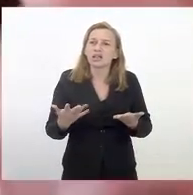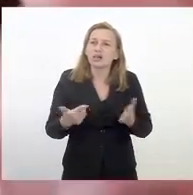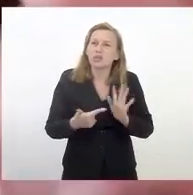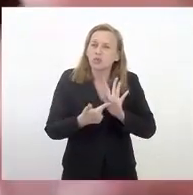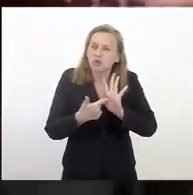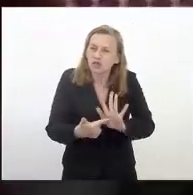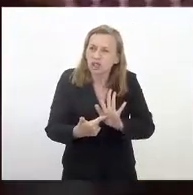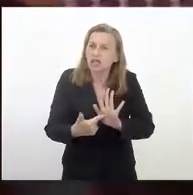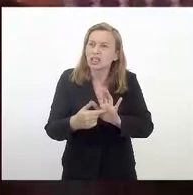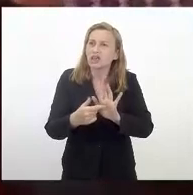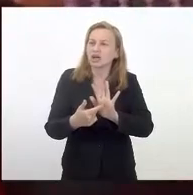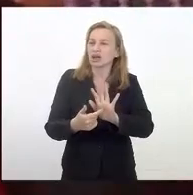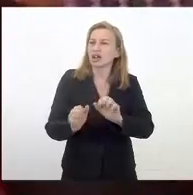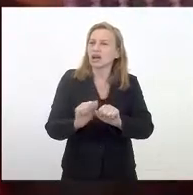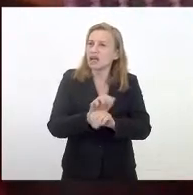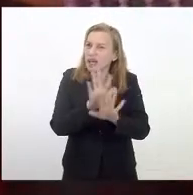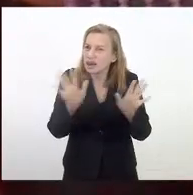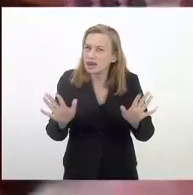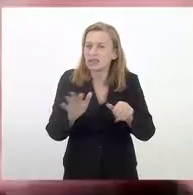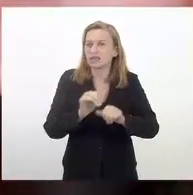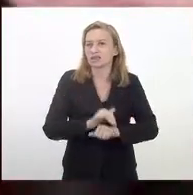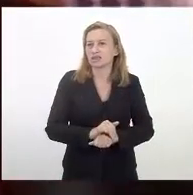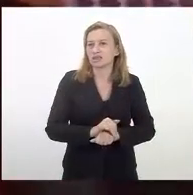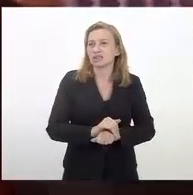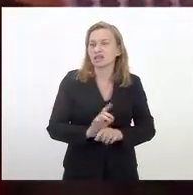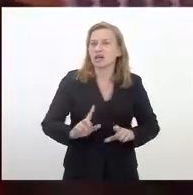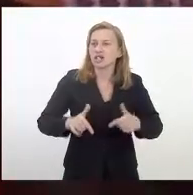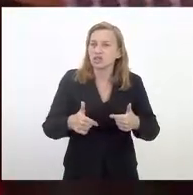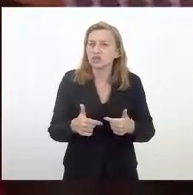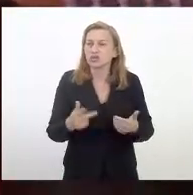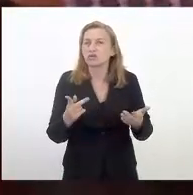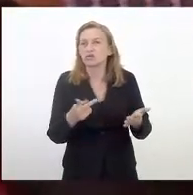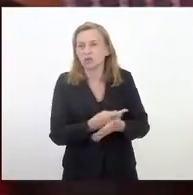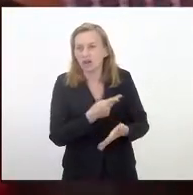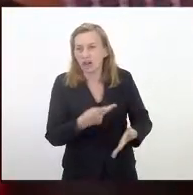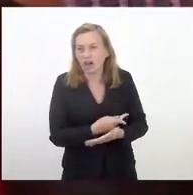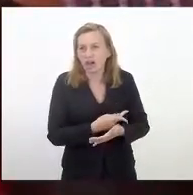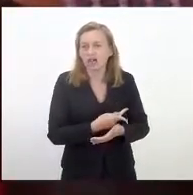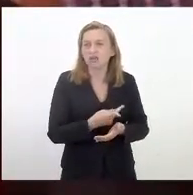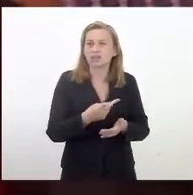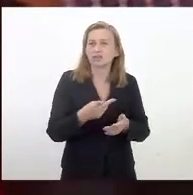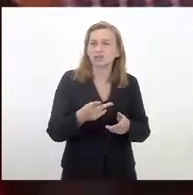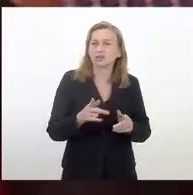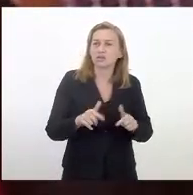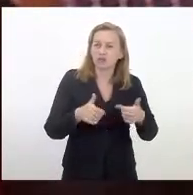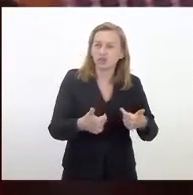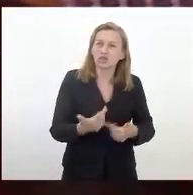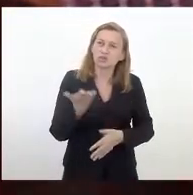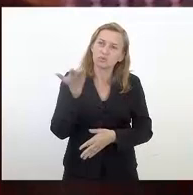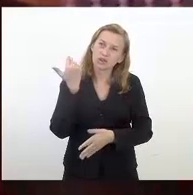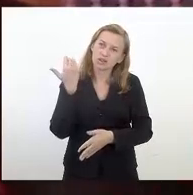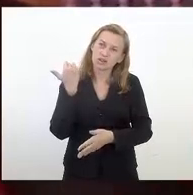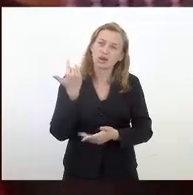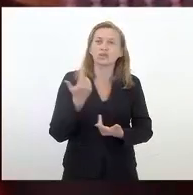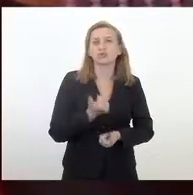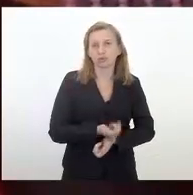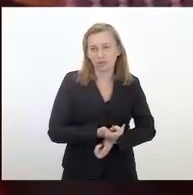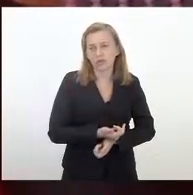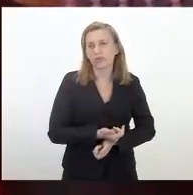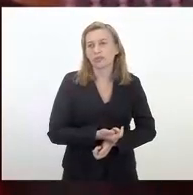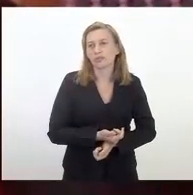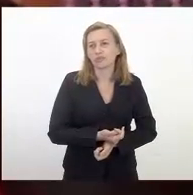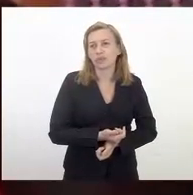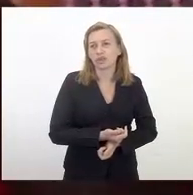transparência a elucidação de ações criminosas cometidas contra civis por exemplo no